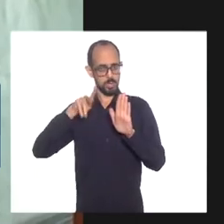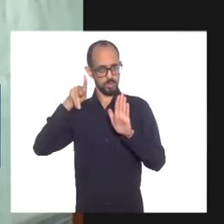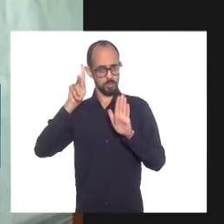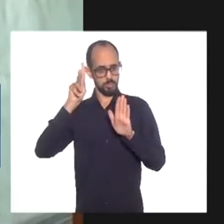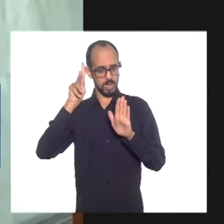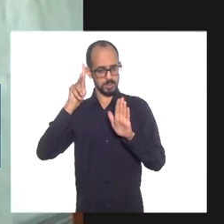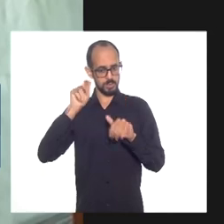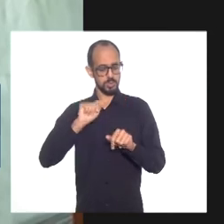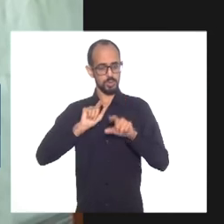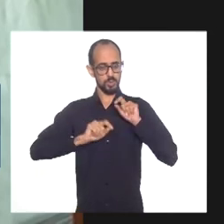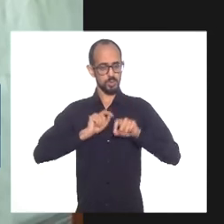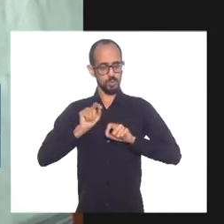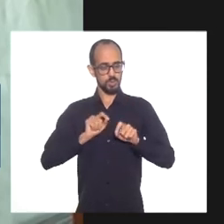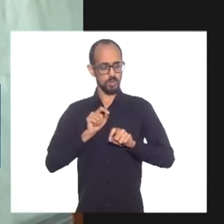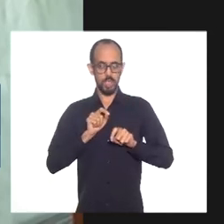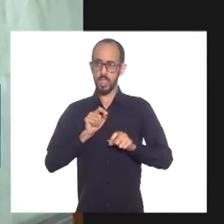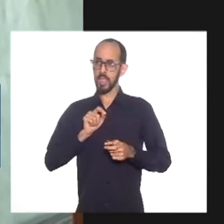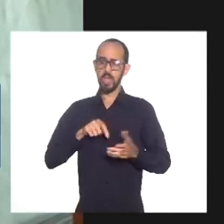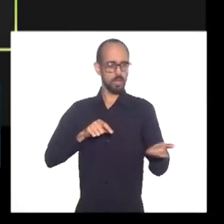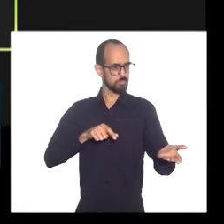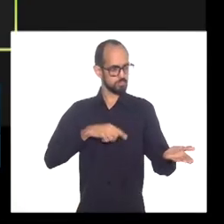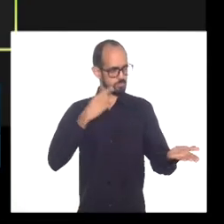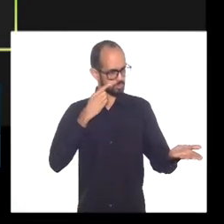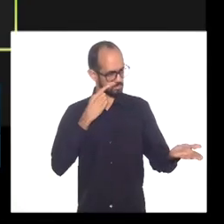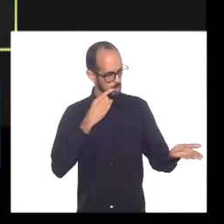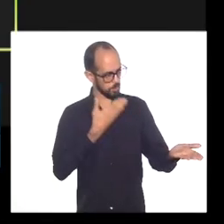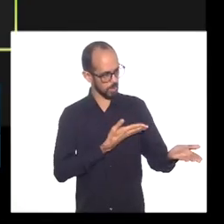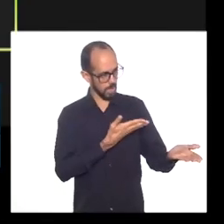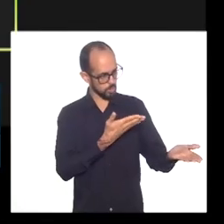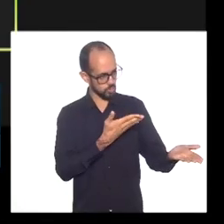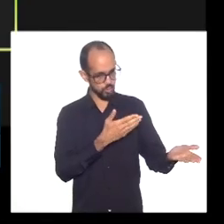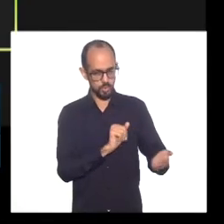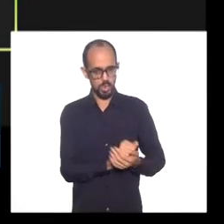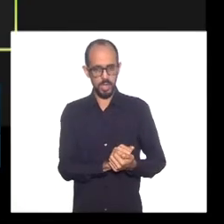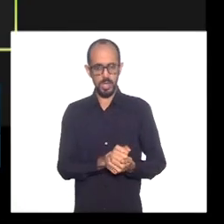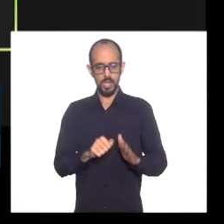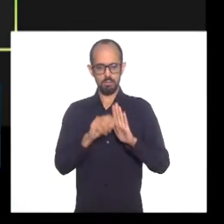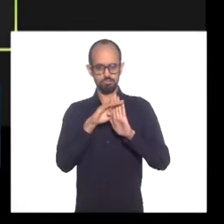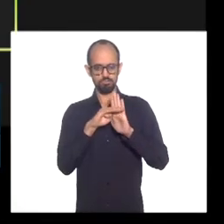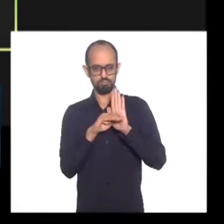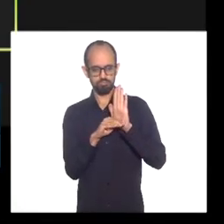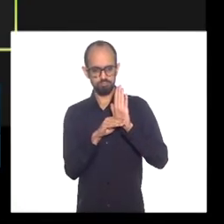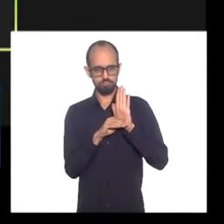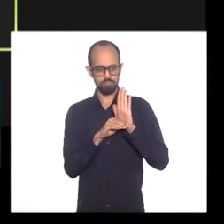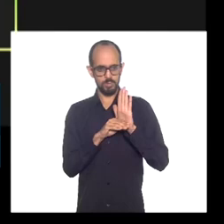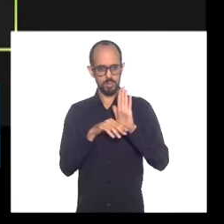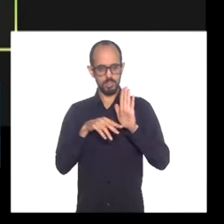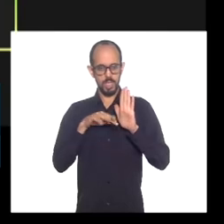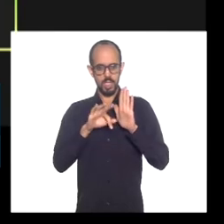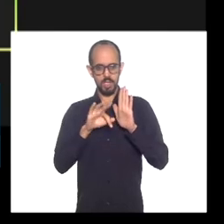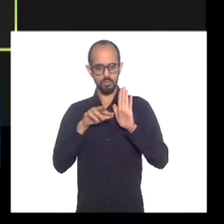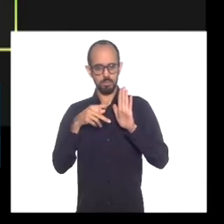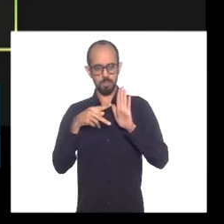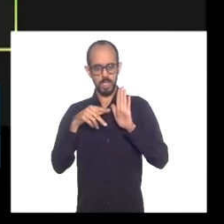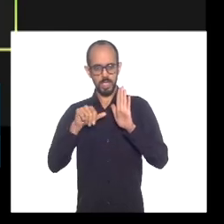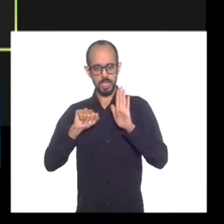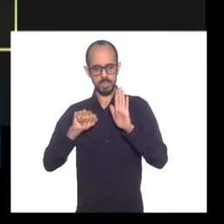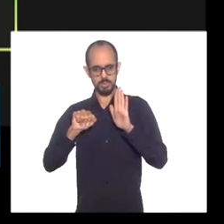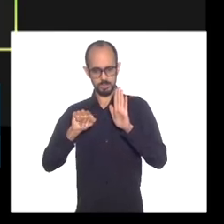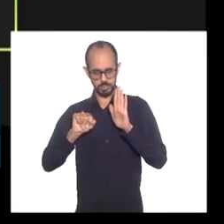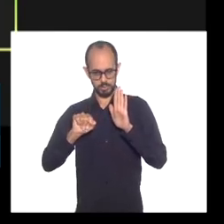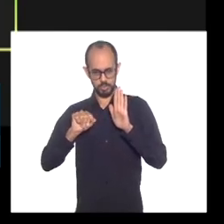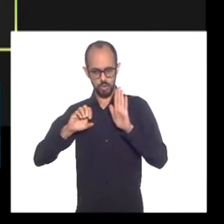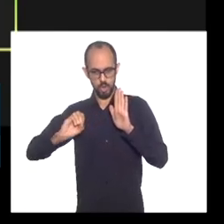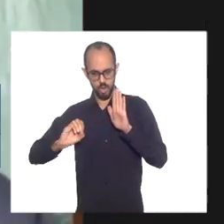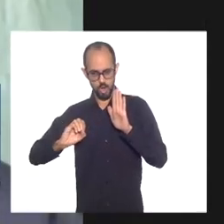Mauro, deputado Luiz, ele lista essa FPSO Carioca, que é a fretada da